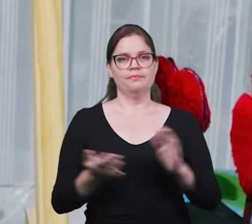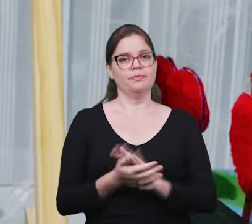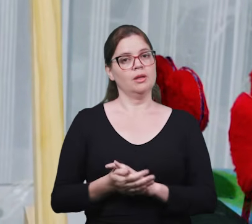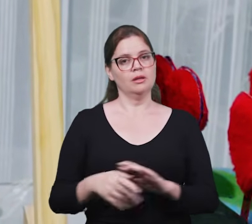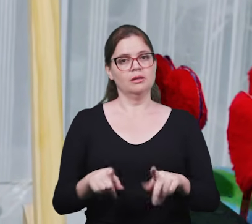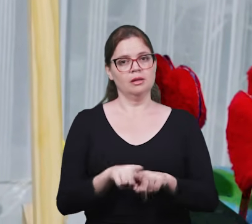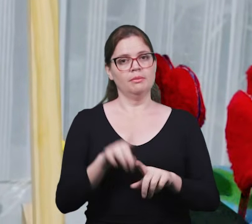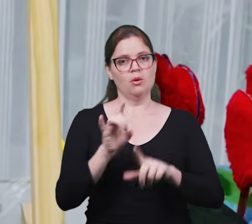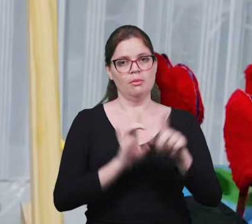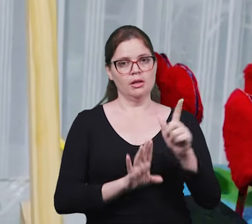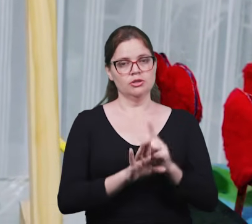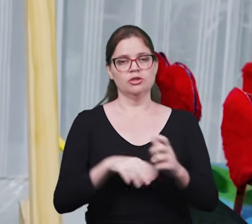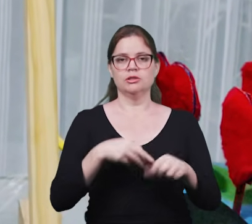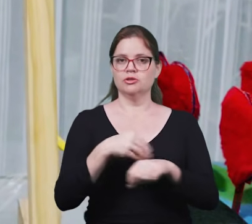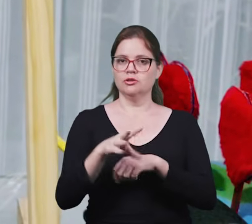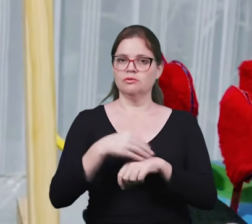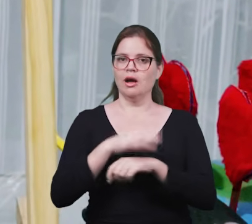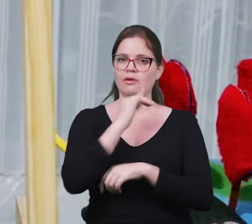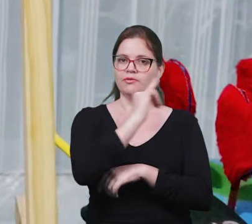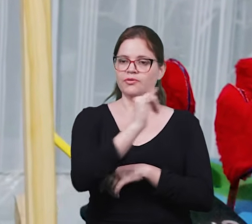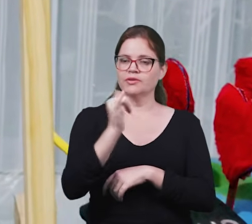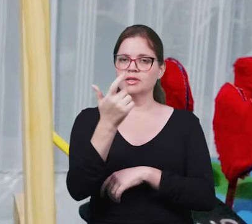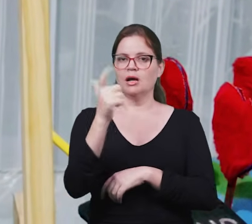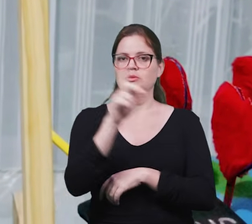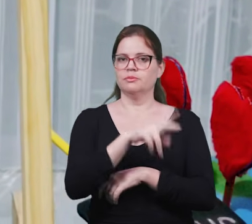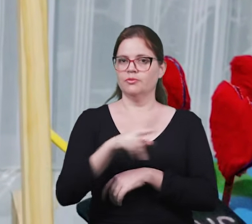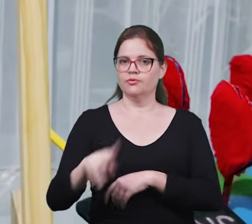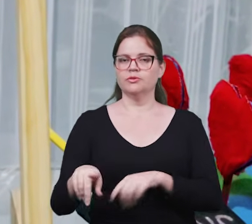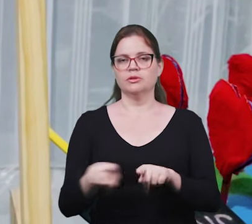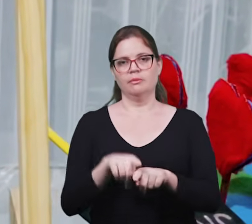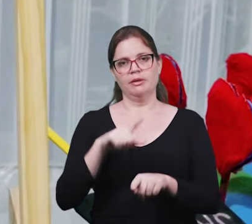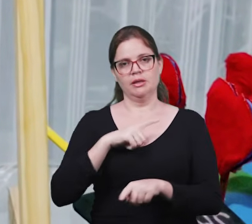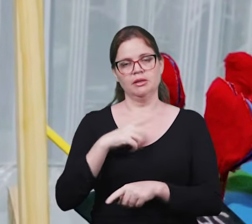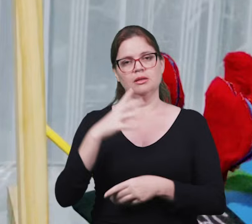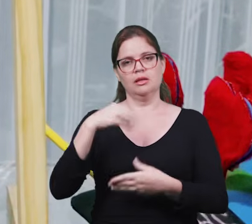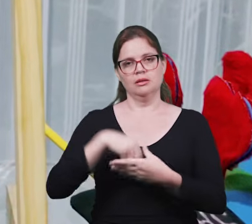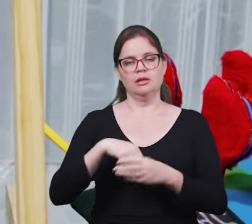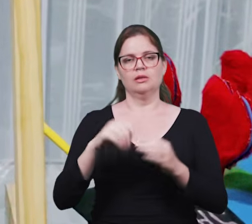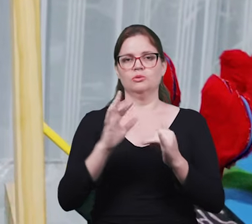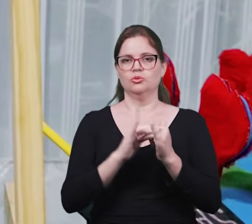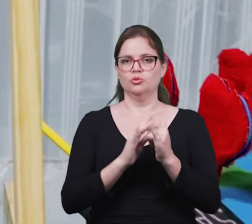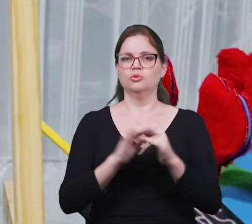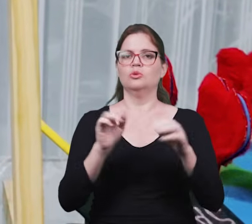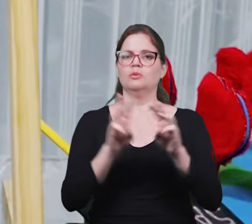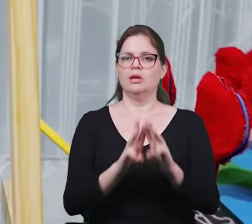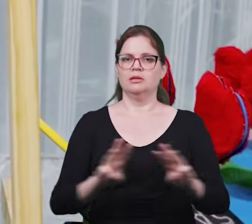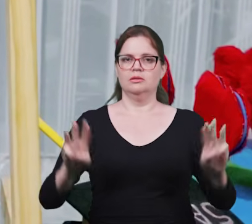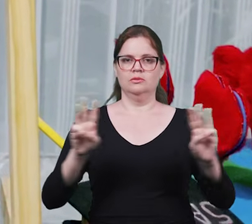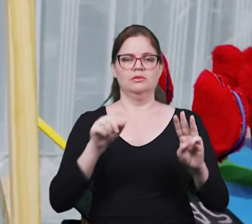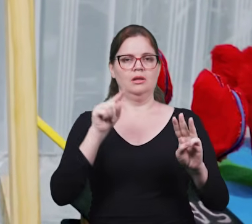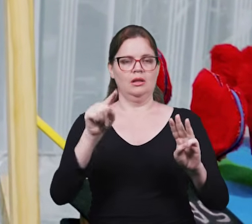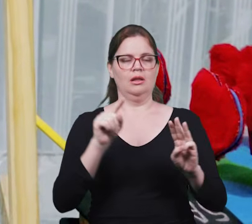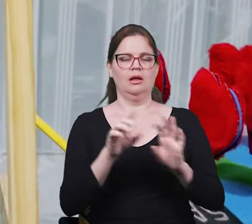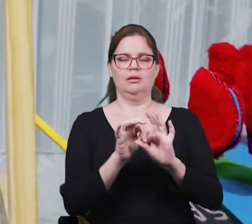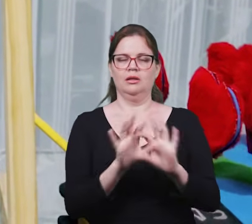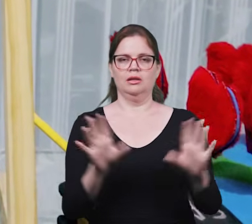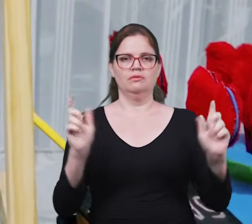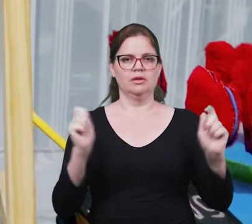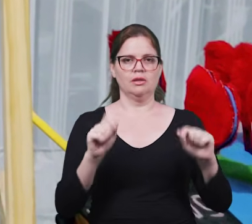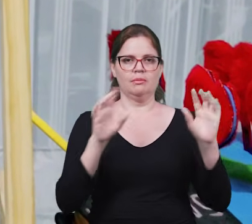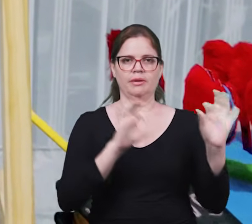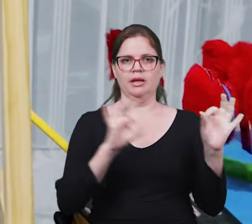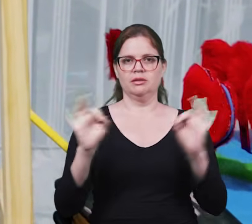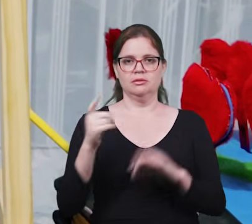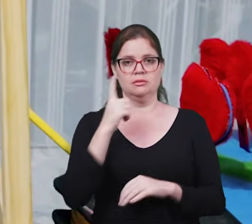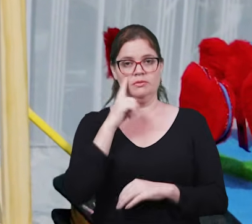Irmãos, divulguem, compartilhem, avisem outras pessoas que nós temos essas aulas, né, gravadas, essas aulas disponíveis.